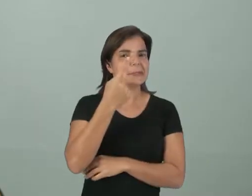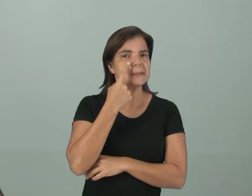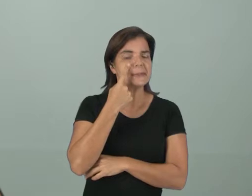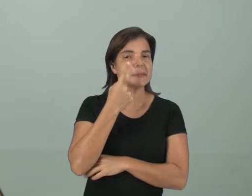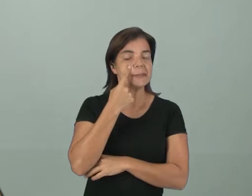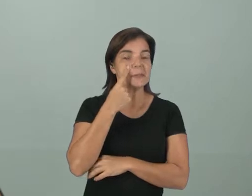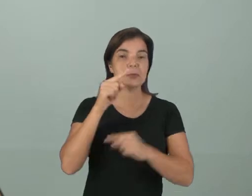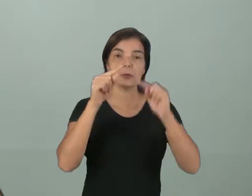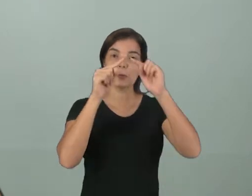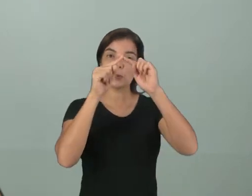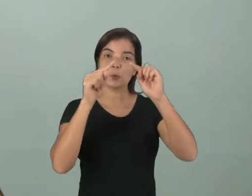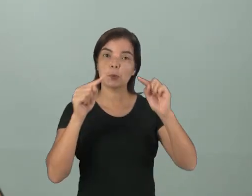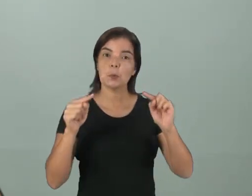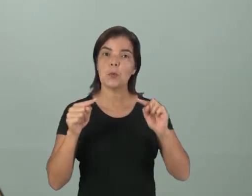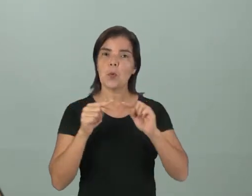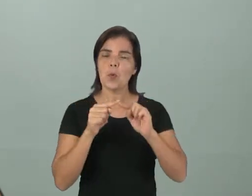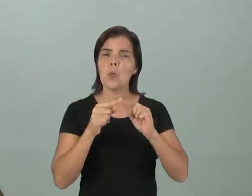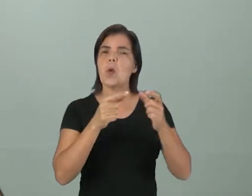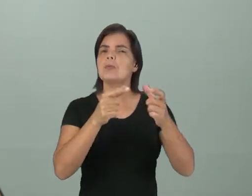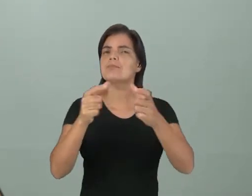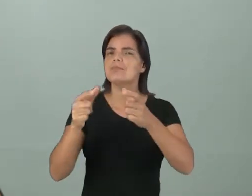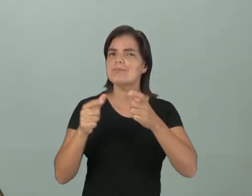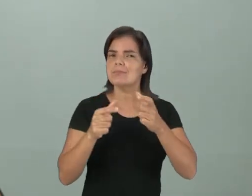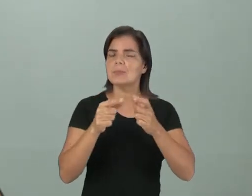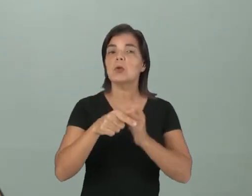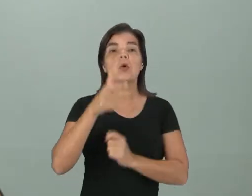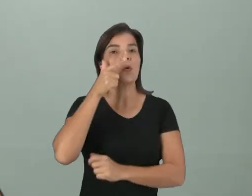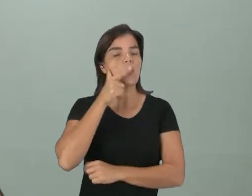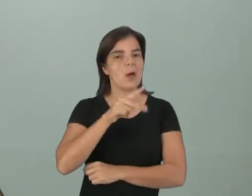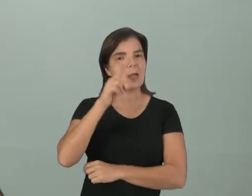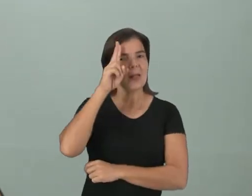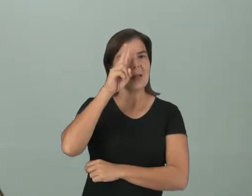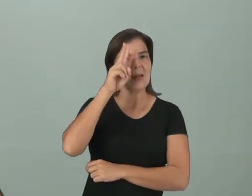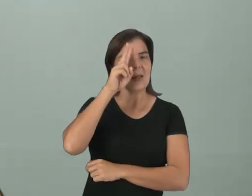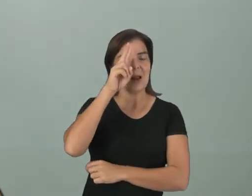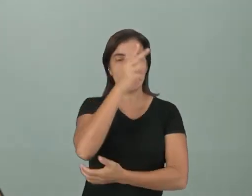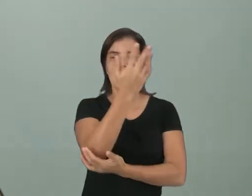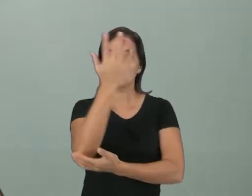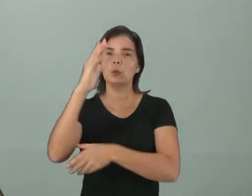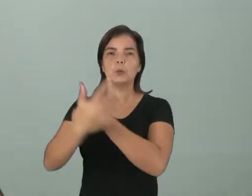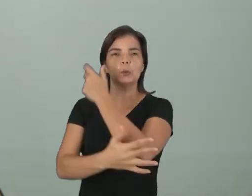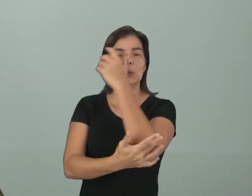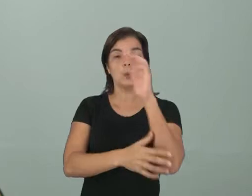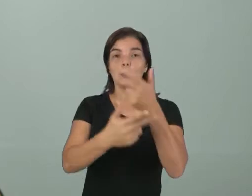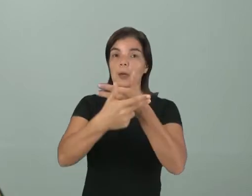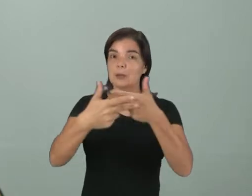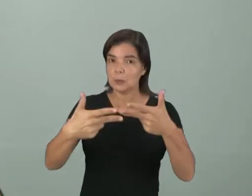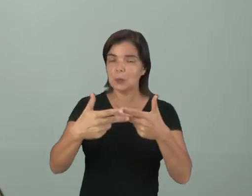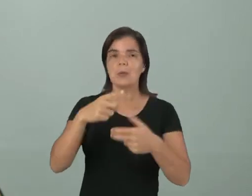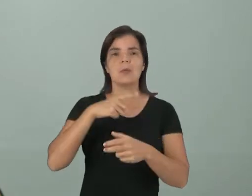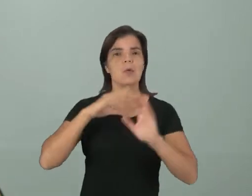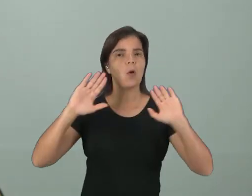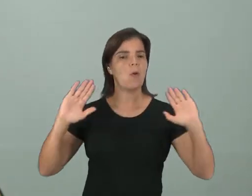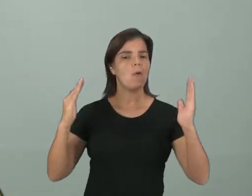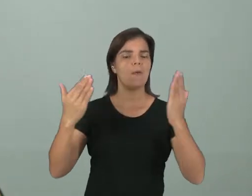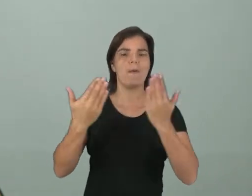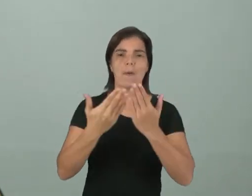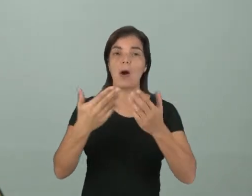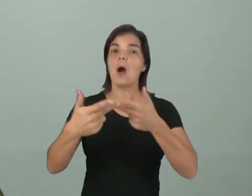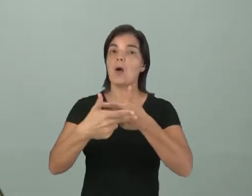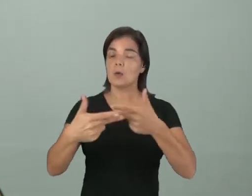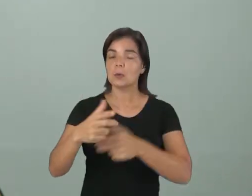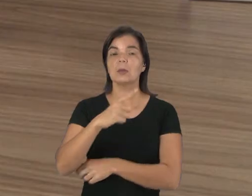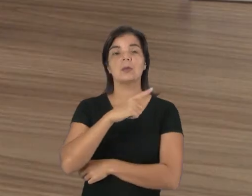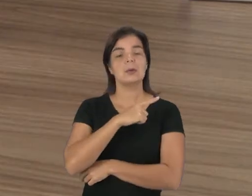viram esse formato em algum lugar? Conseguem se lembrar na natureza, nos objetos, nos elementos que te rodeiam, algo